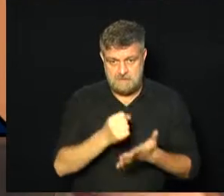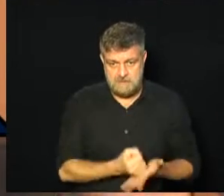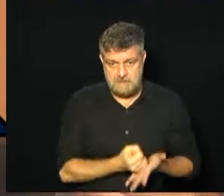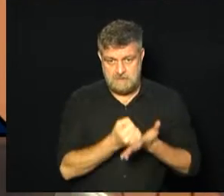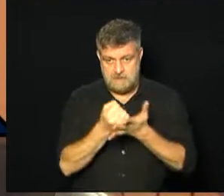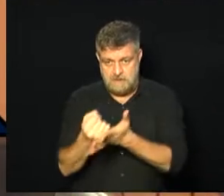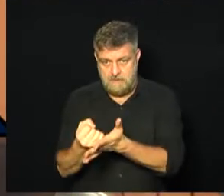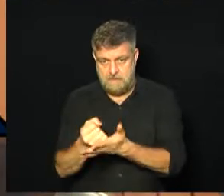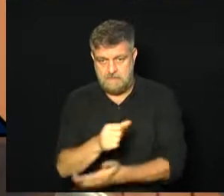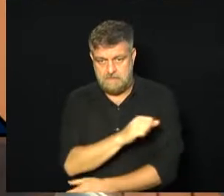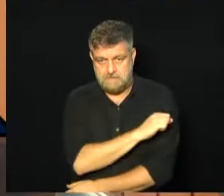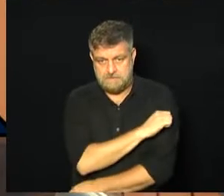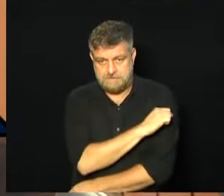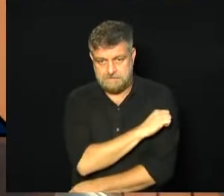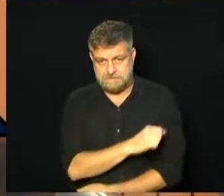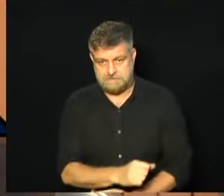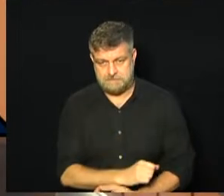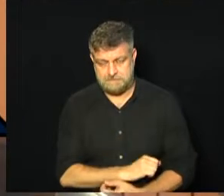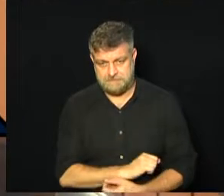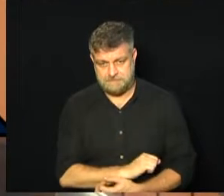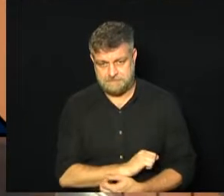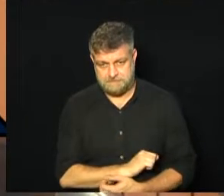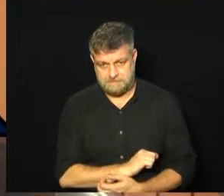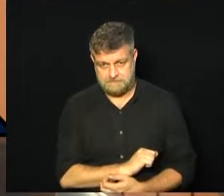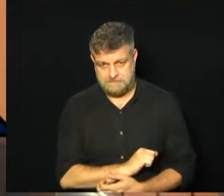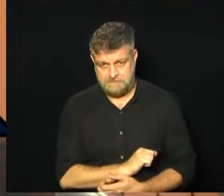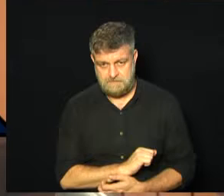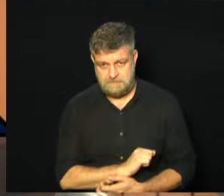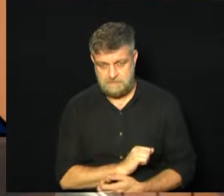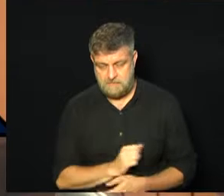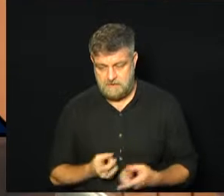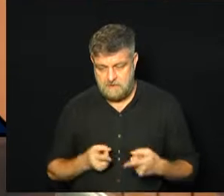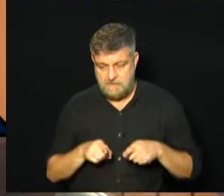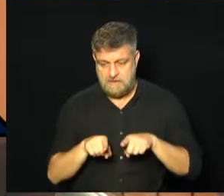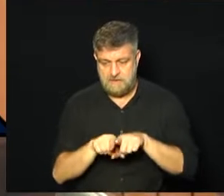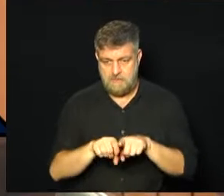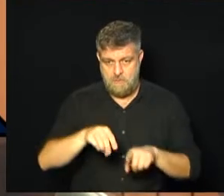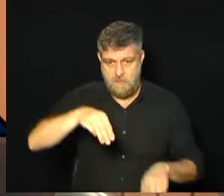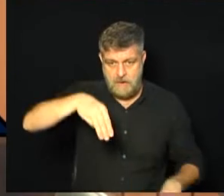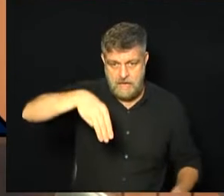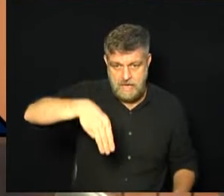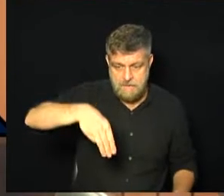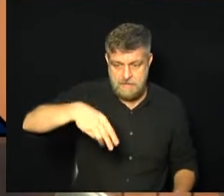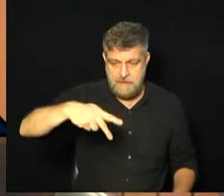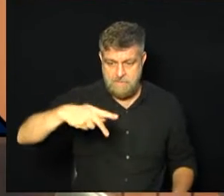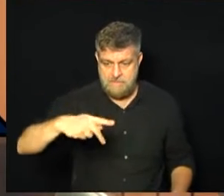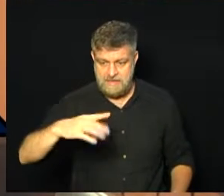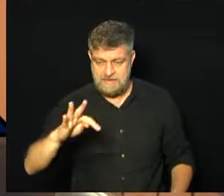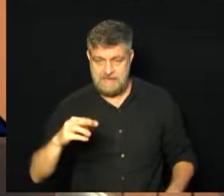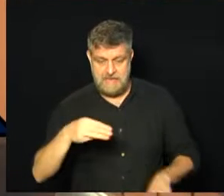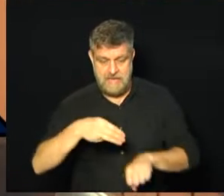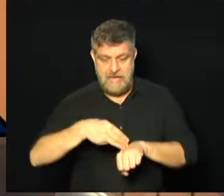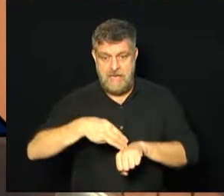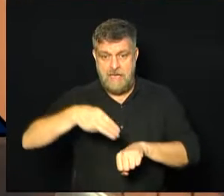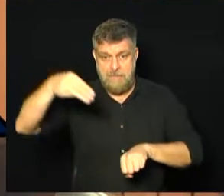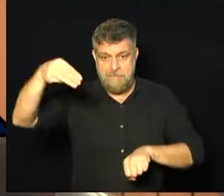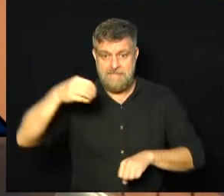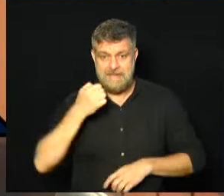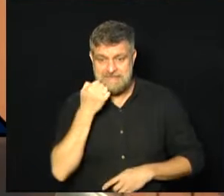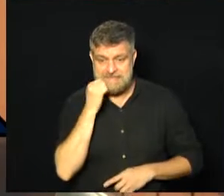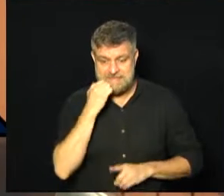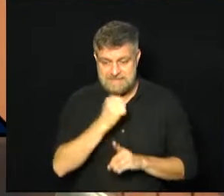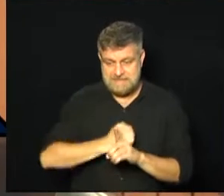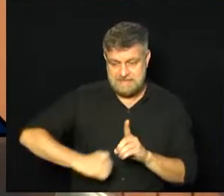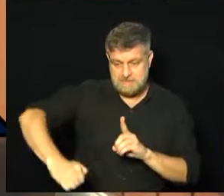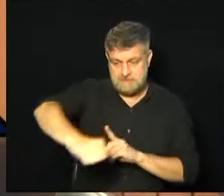Obrigada. Em parceria com a MPT. Ela é mestre em Ciências Sociais